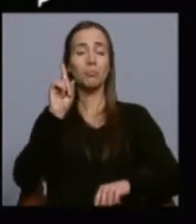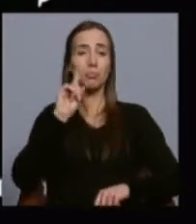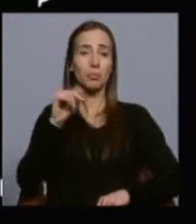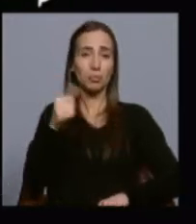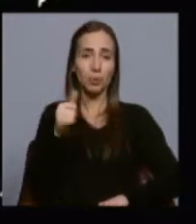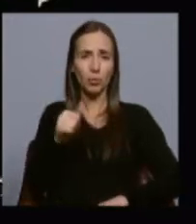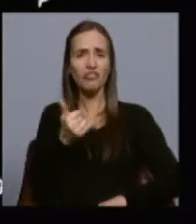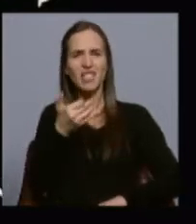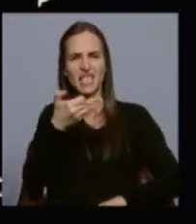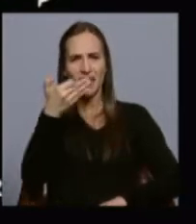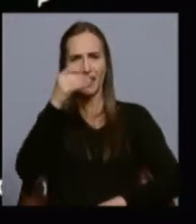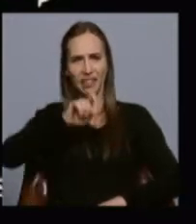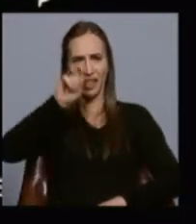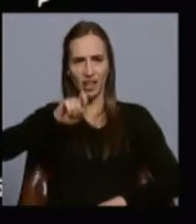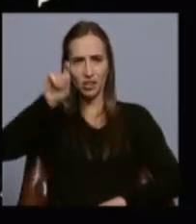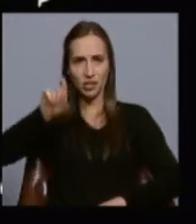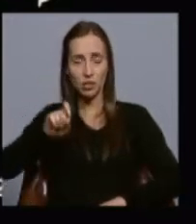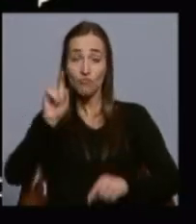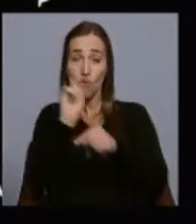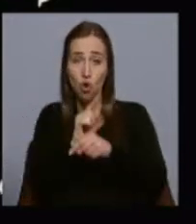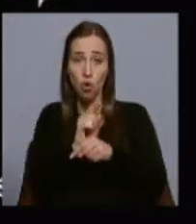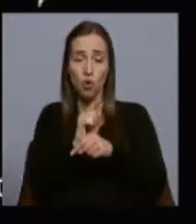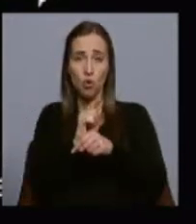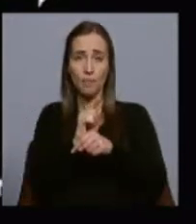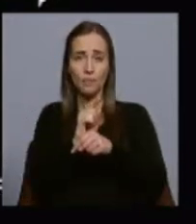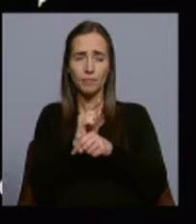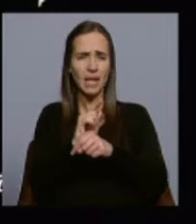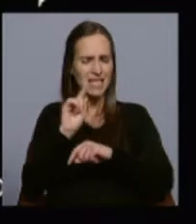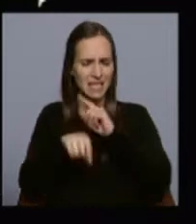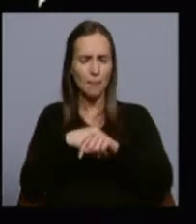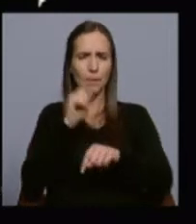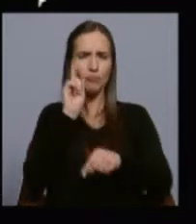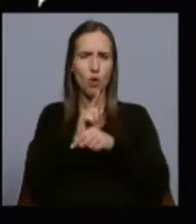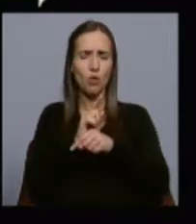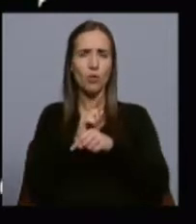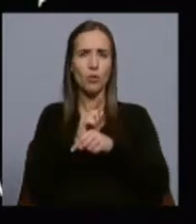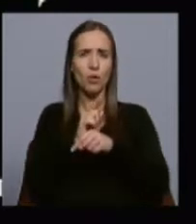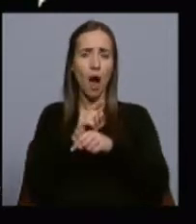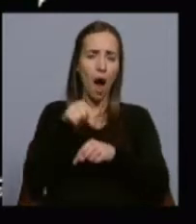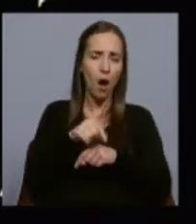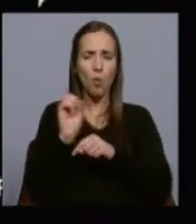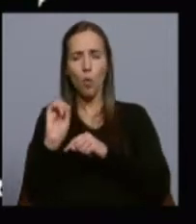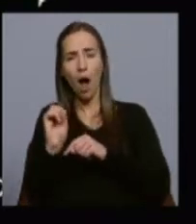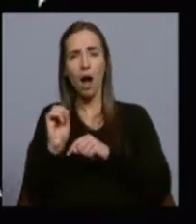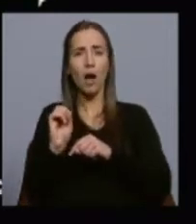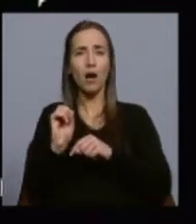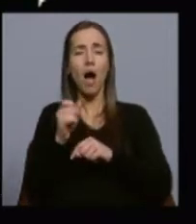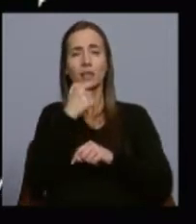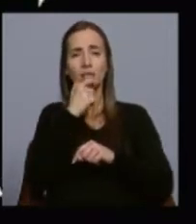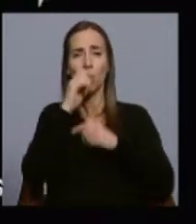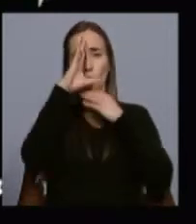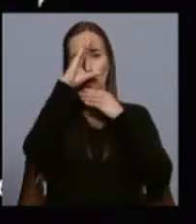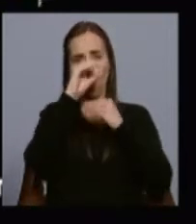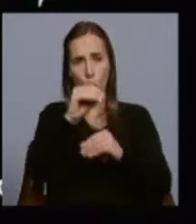dias sincronizam-se intermitentemente com os ciclos que estão identificados com o ciclo da Lua, com a